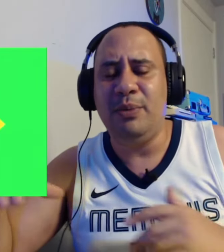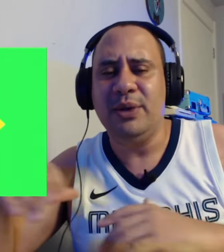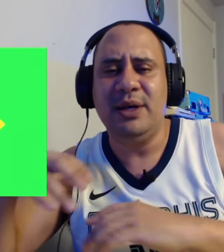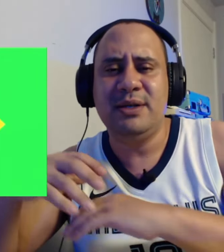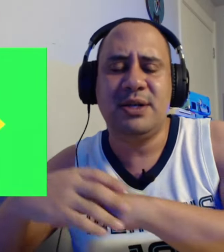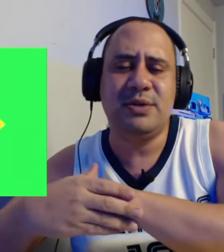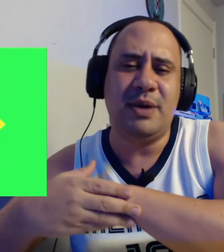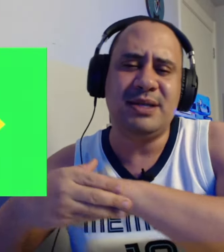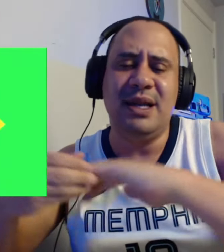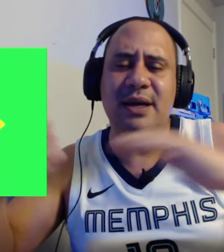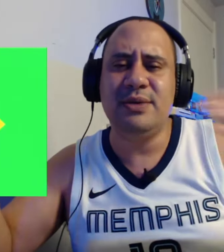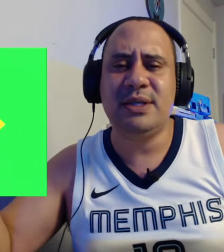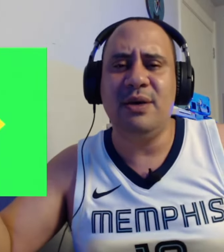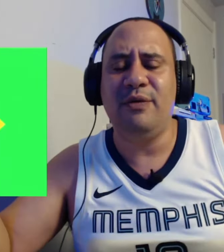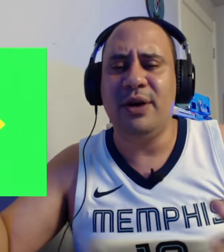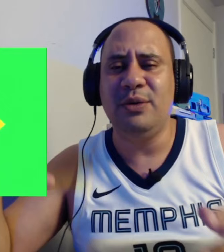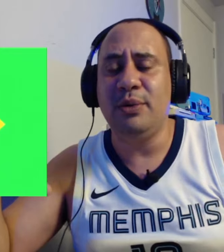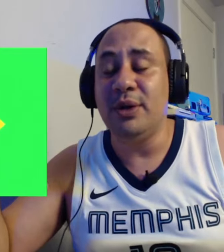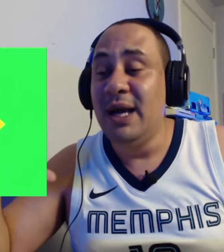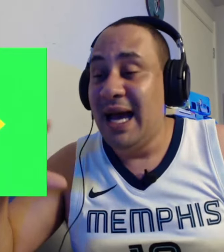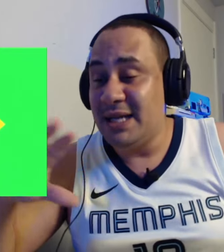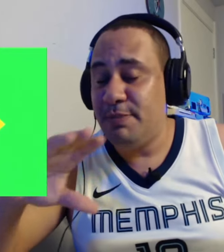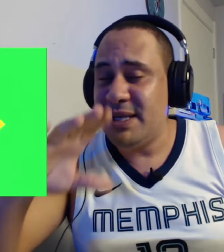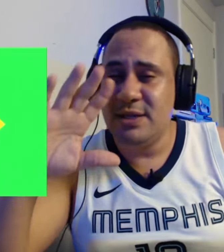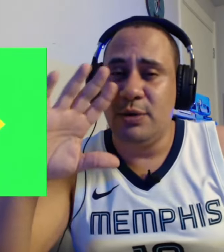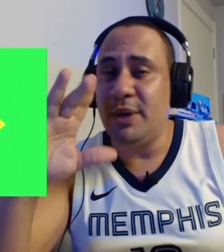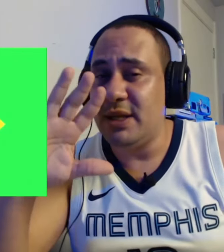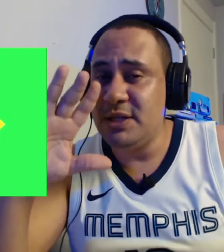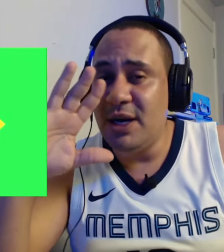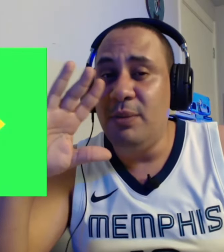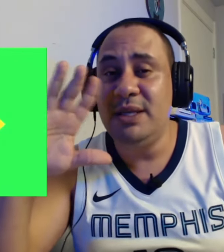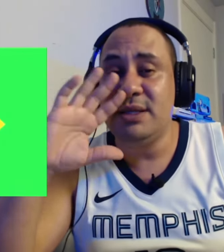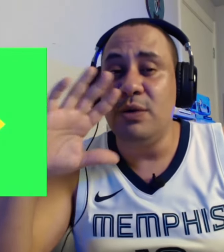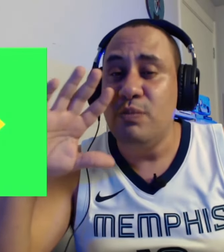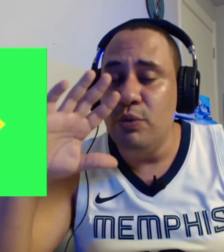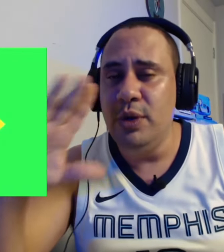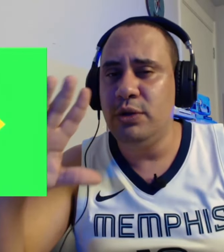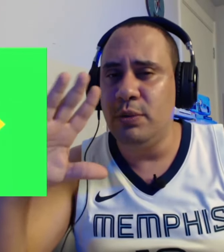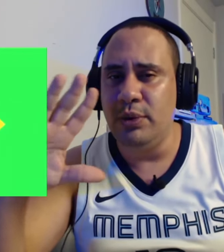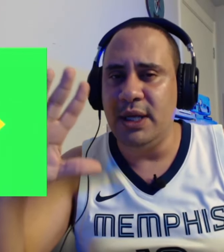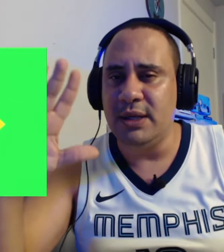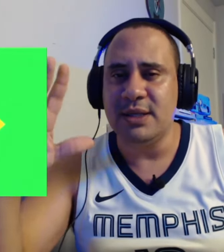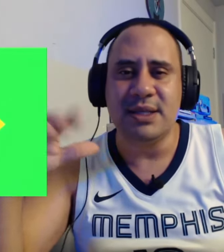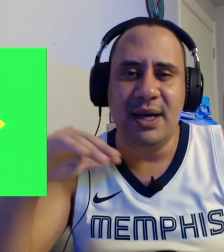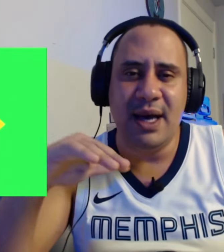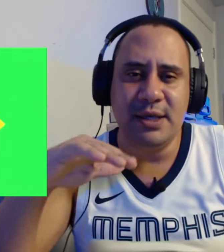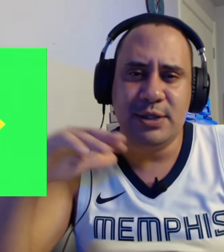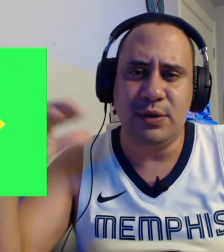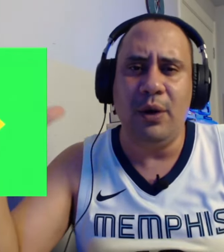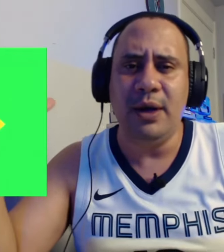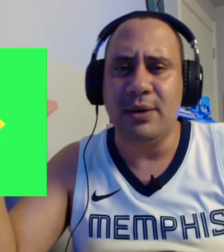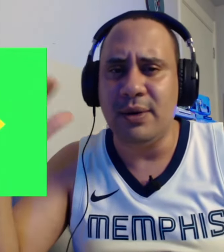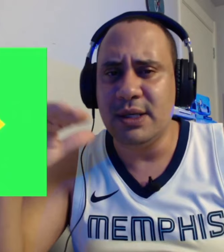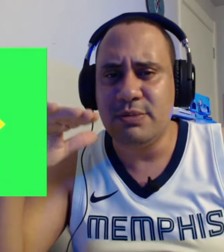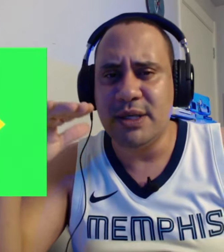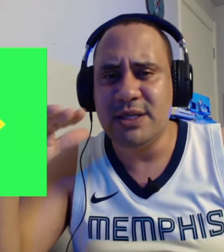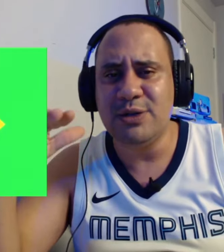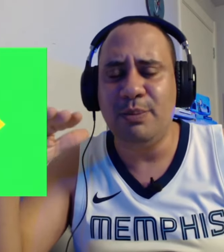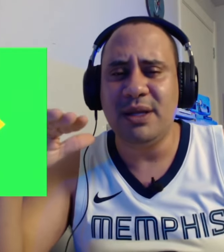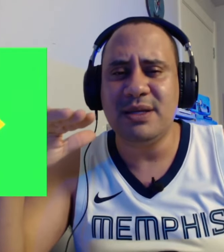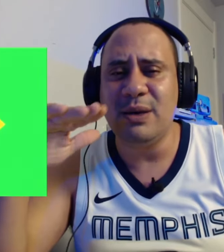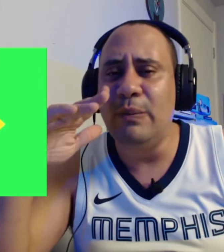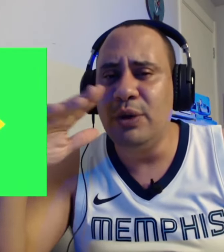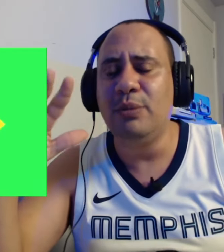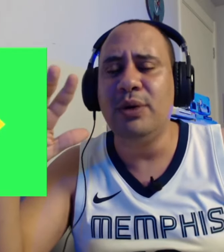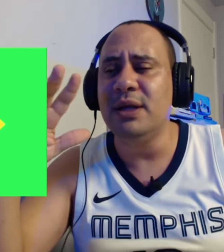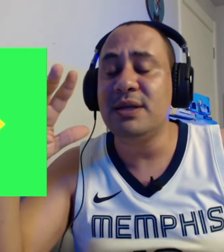voltarem ao poder, de que os brasileiros estão fora do poder. As peças do PT geralmente são muito bonitas, né? É histórico, né? As peças do